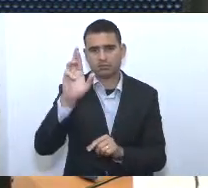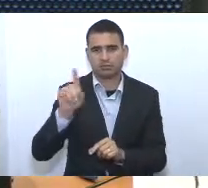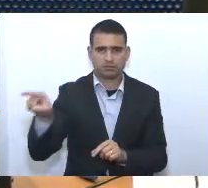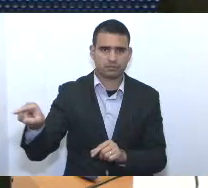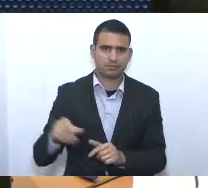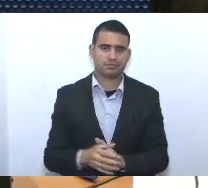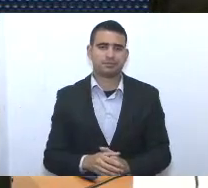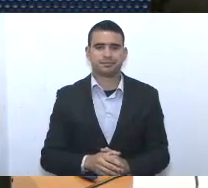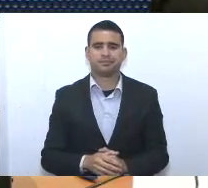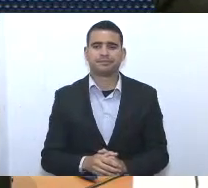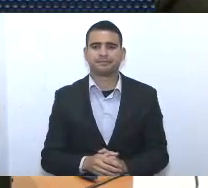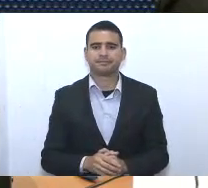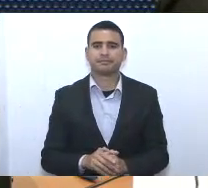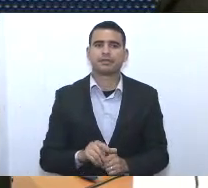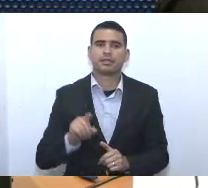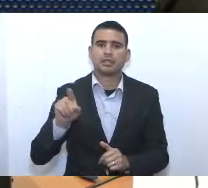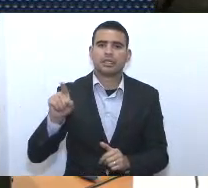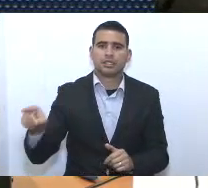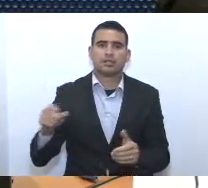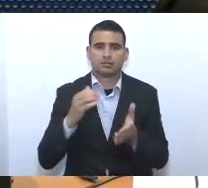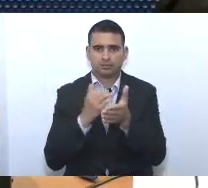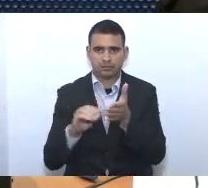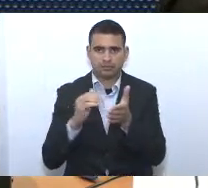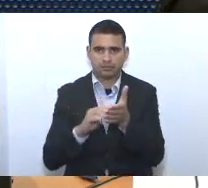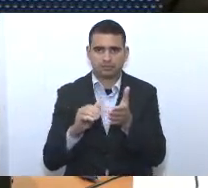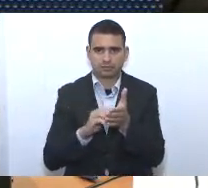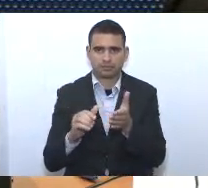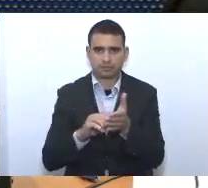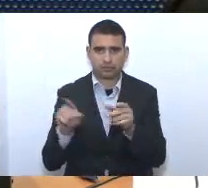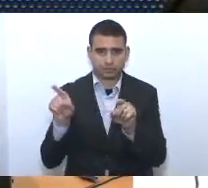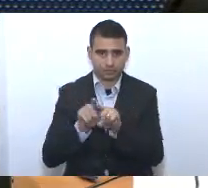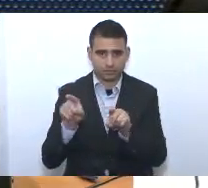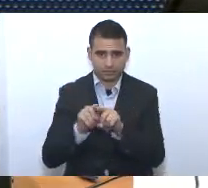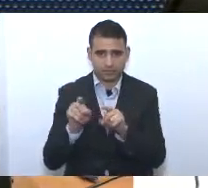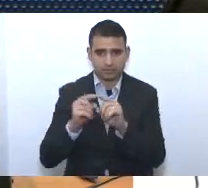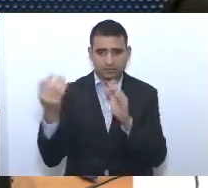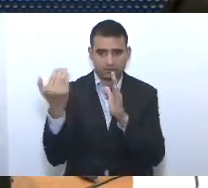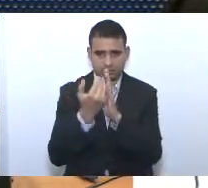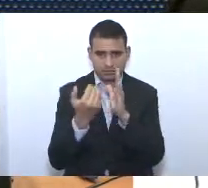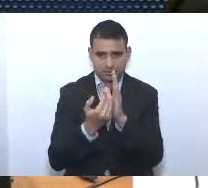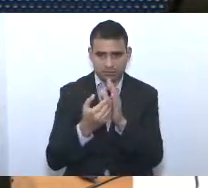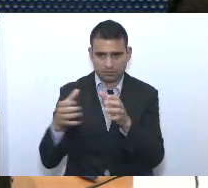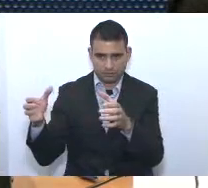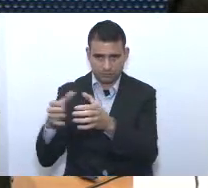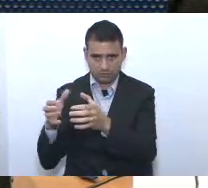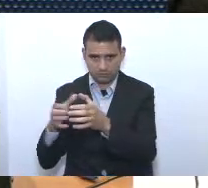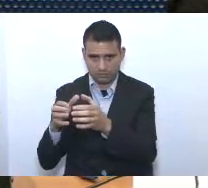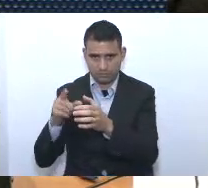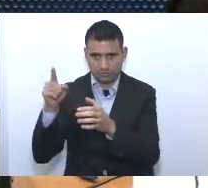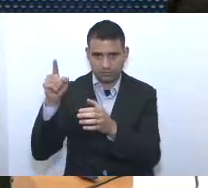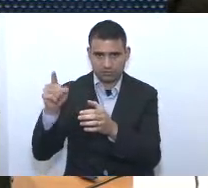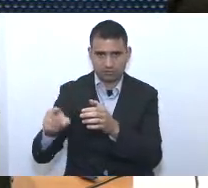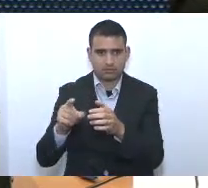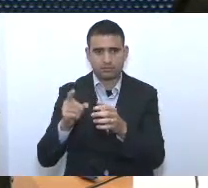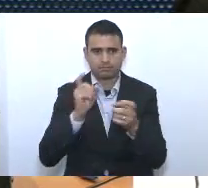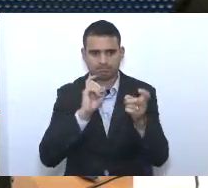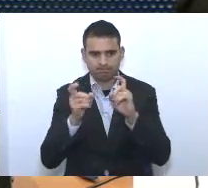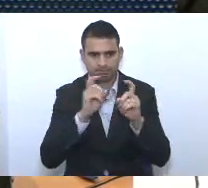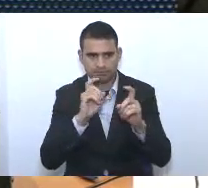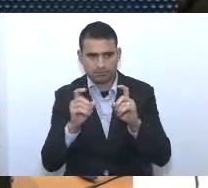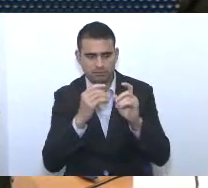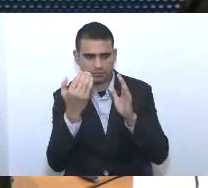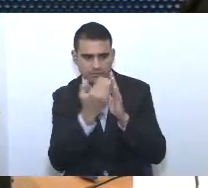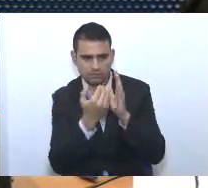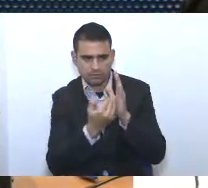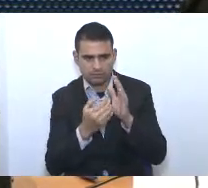temos também na nossa secretaria o Departamento de Assuntos Jurídicos Internos, que todos conhecem. Eu quero aqui